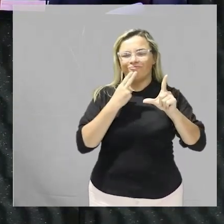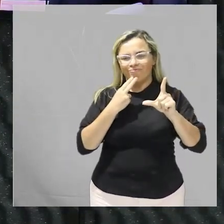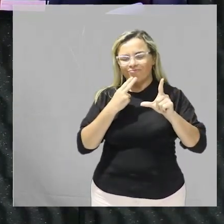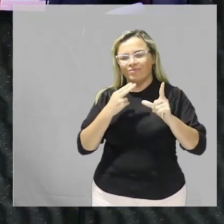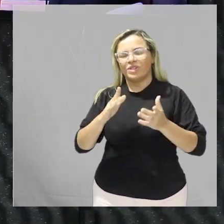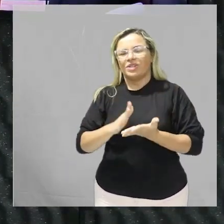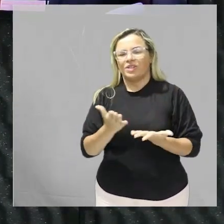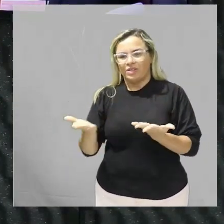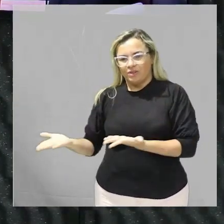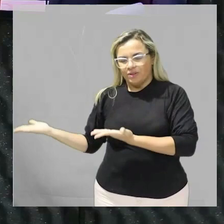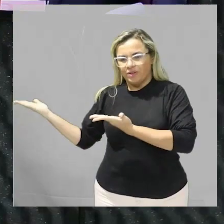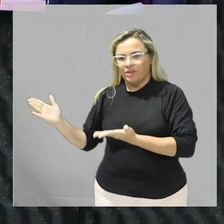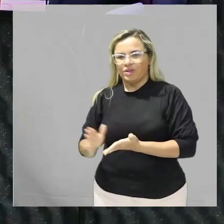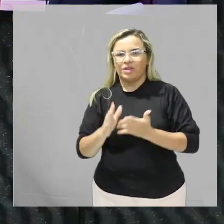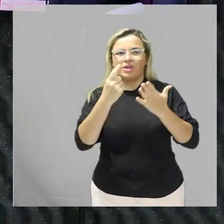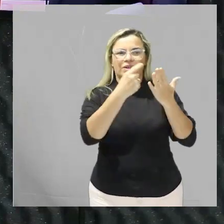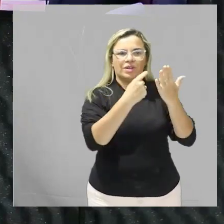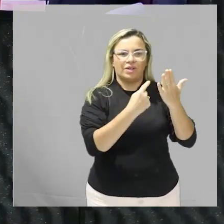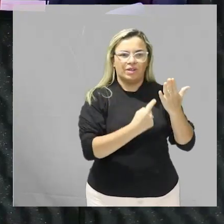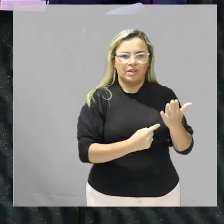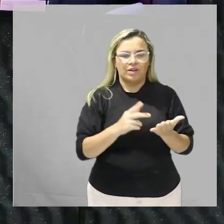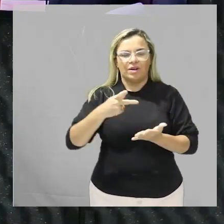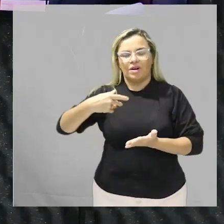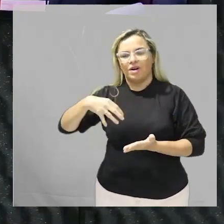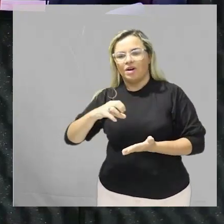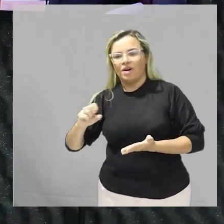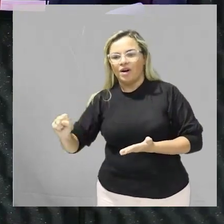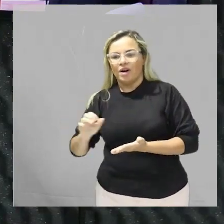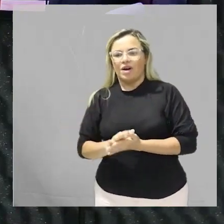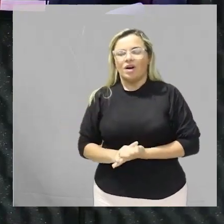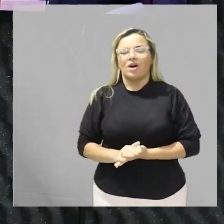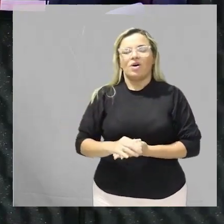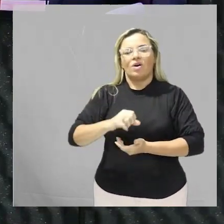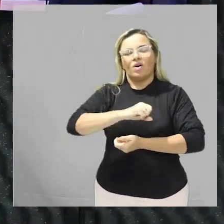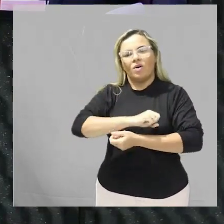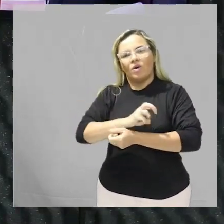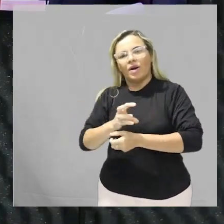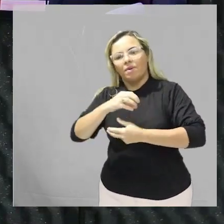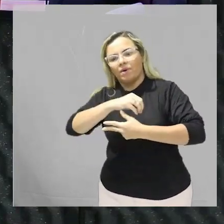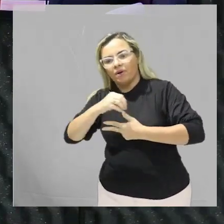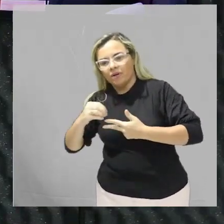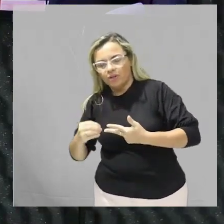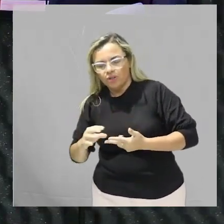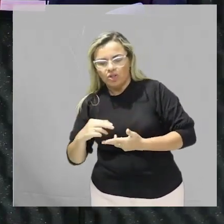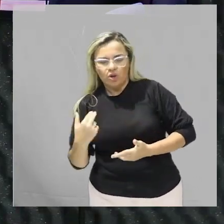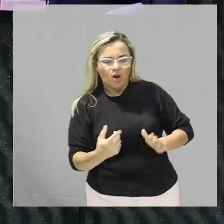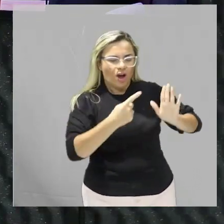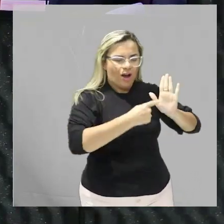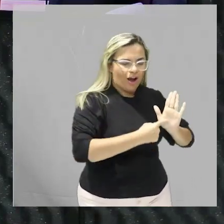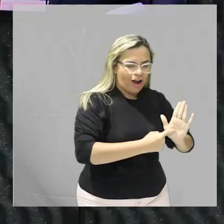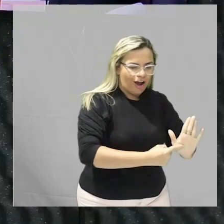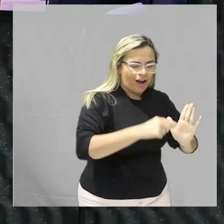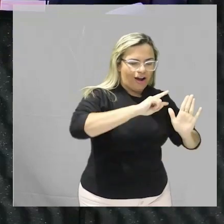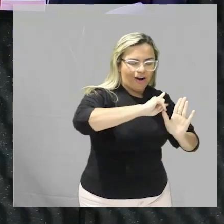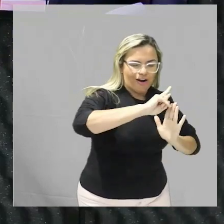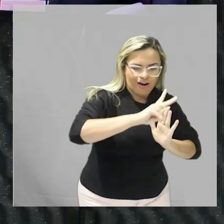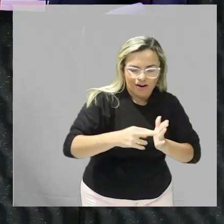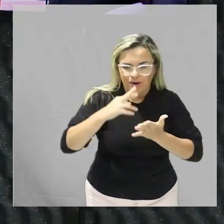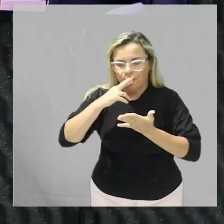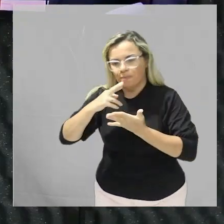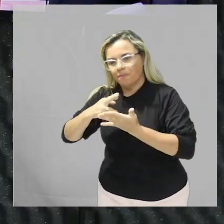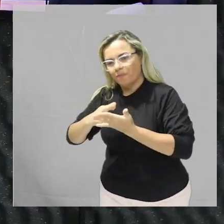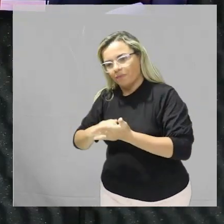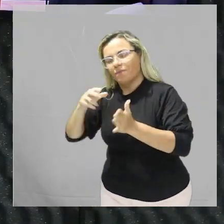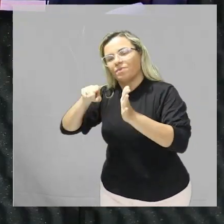Dias. Esse é o projeto aqui do Paz UEMA Enem. Nós vamos estar apresentando aqui uma série de resoluções